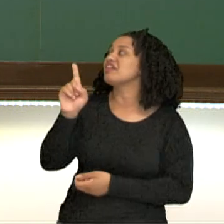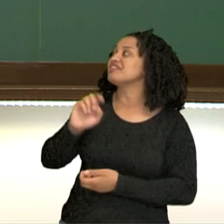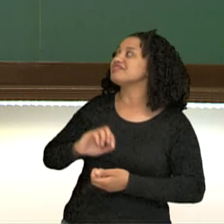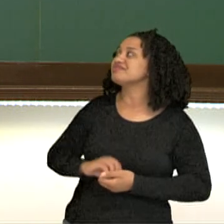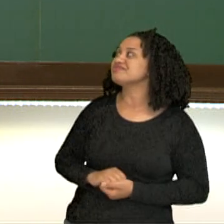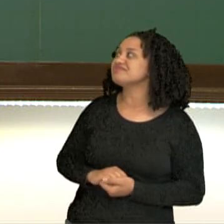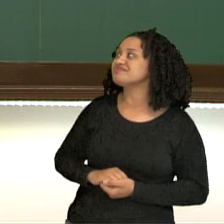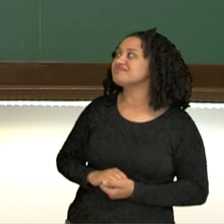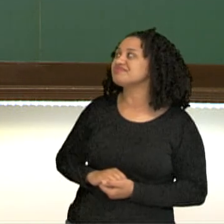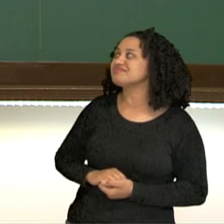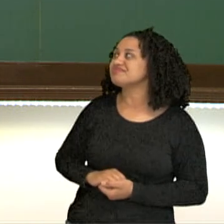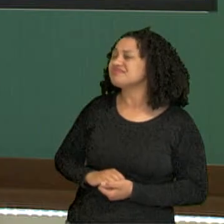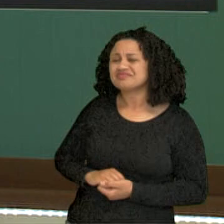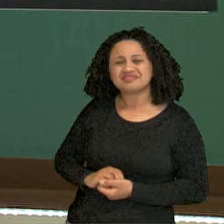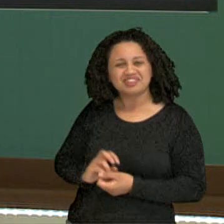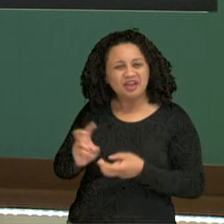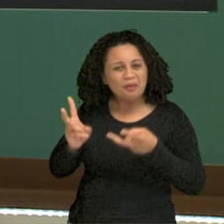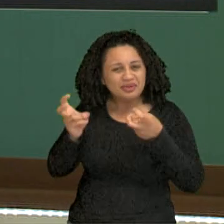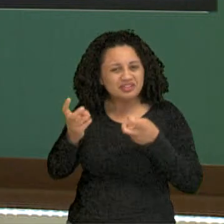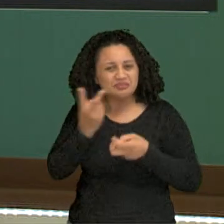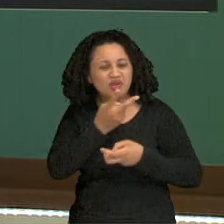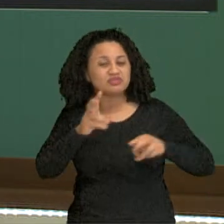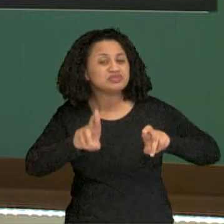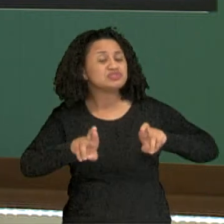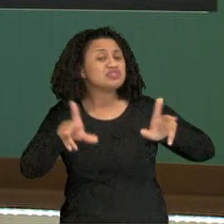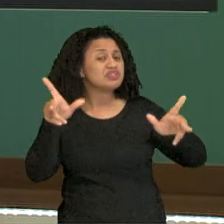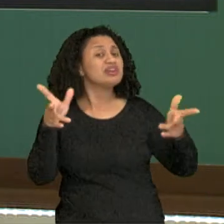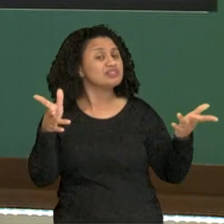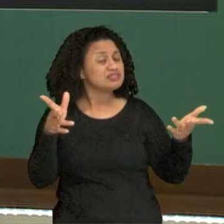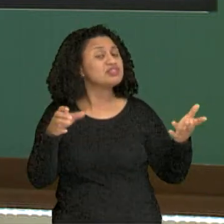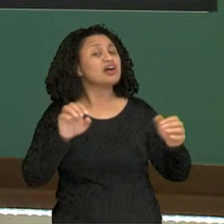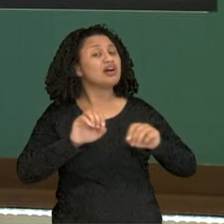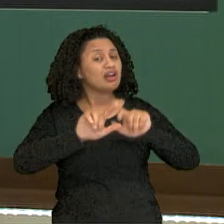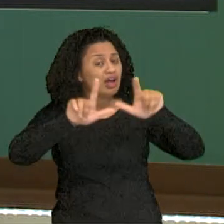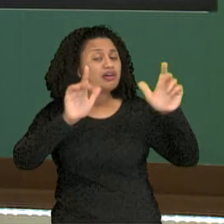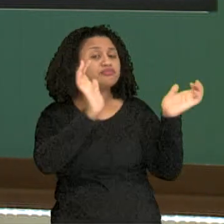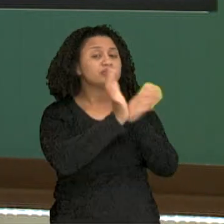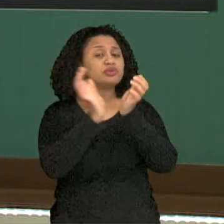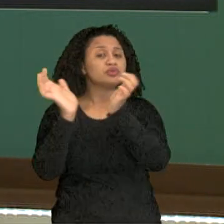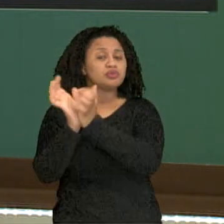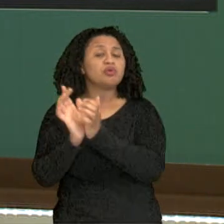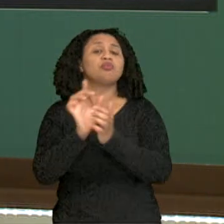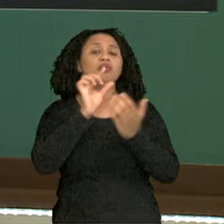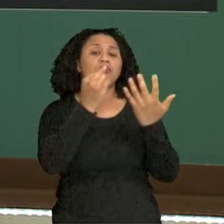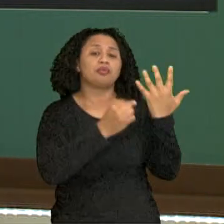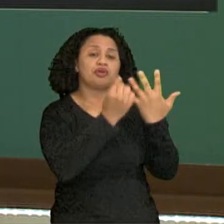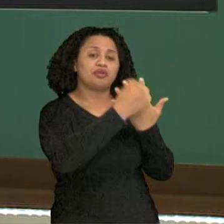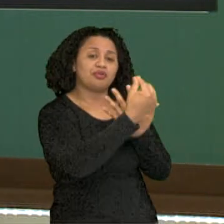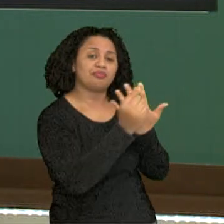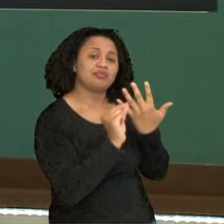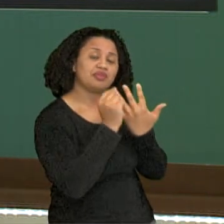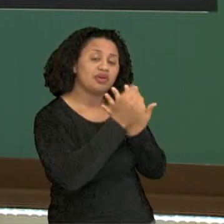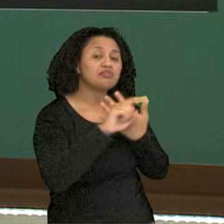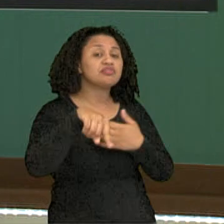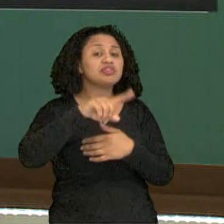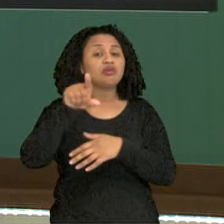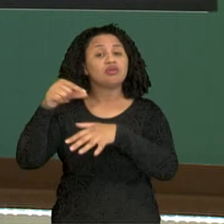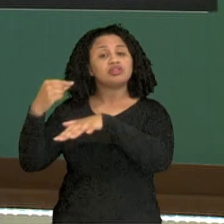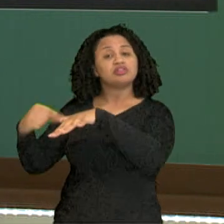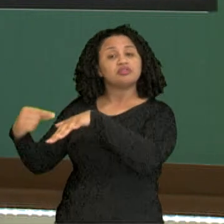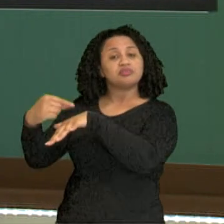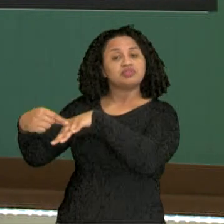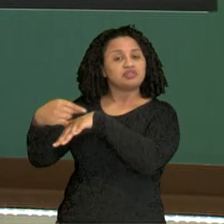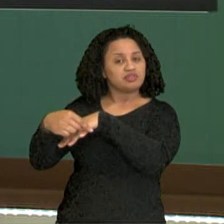são diferentes! Claro que elas são diferentes! São grupos diferentes, briófitas e pteridófitas. Elas